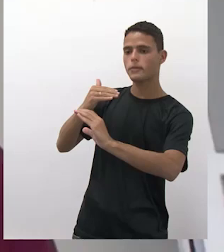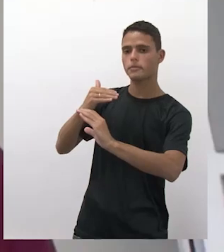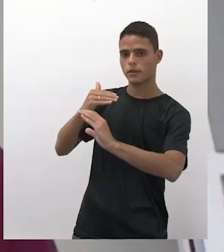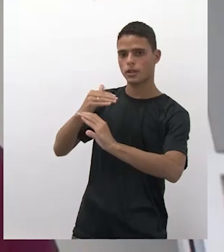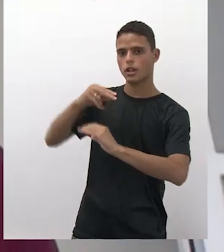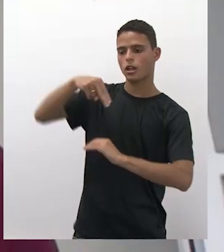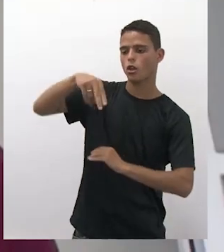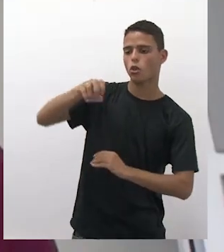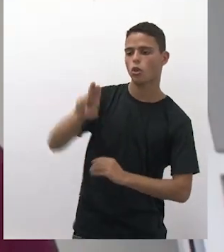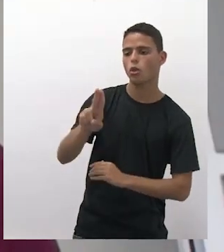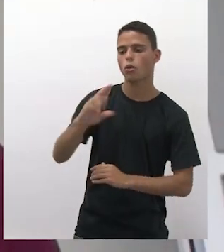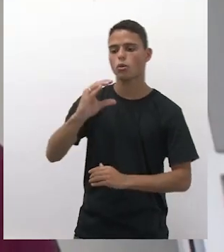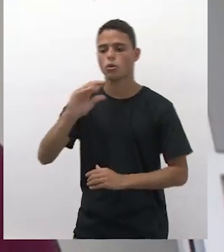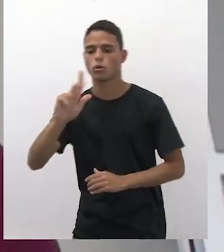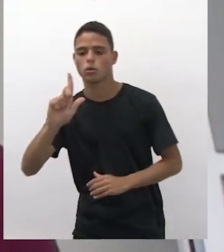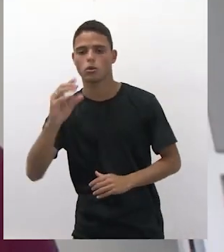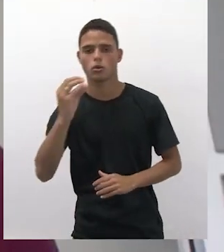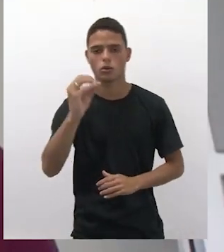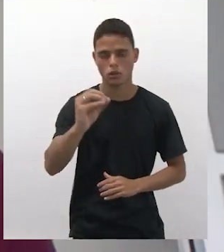de memória,